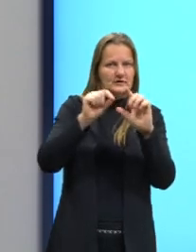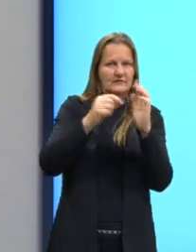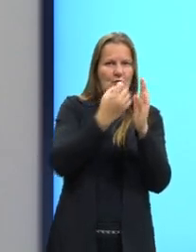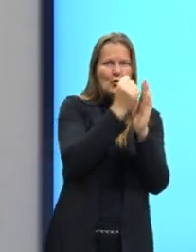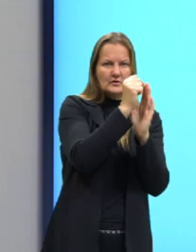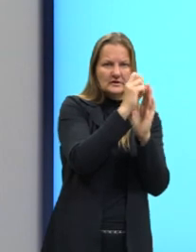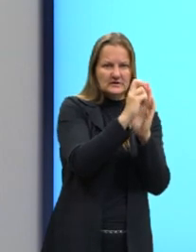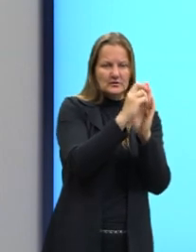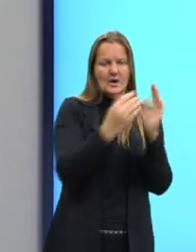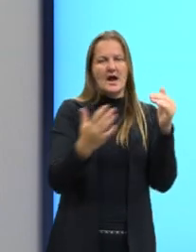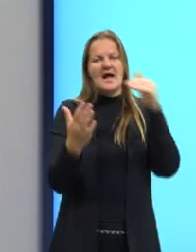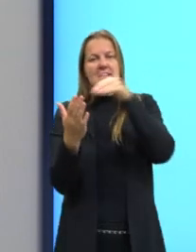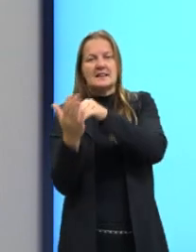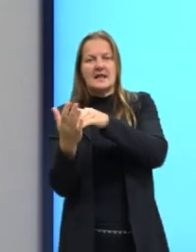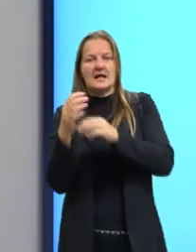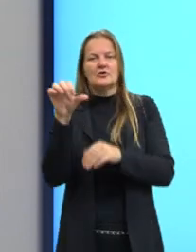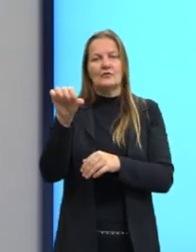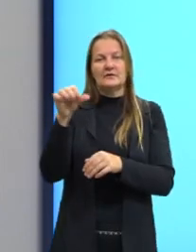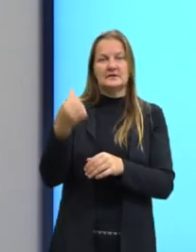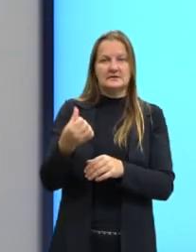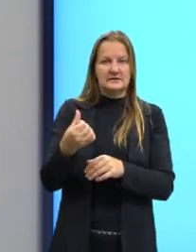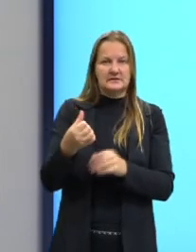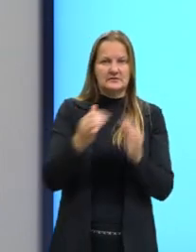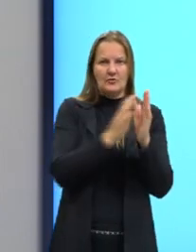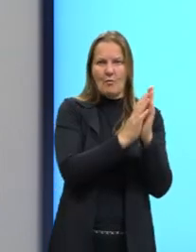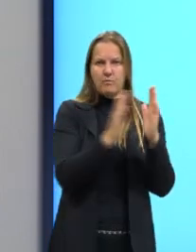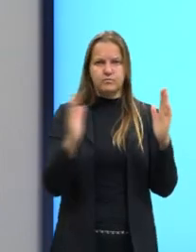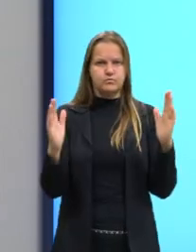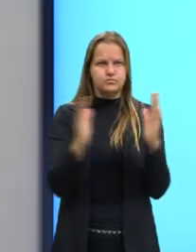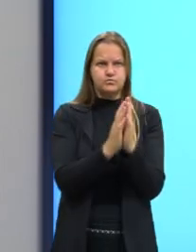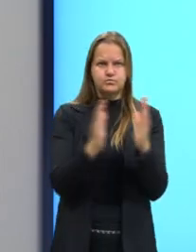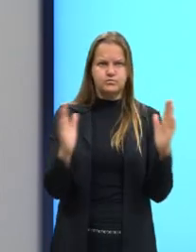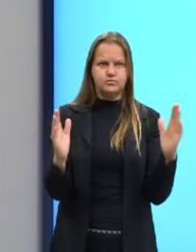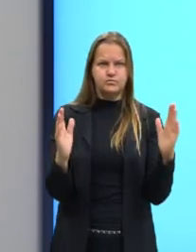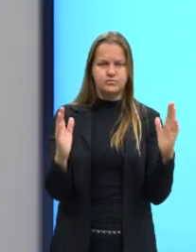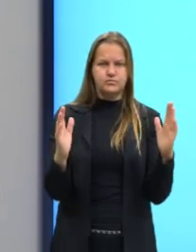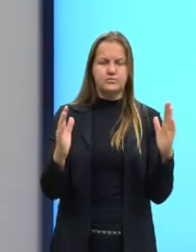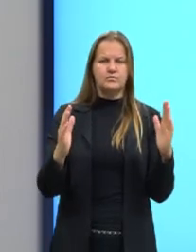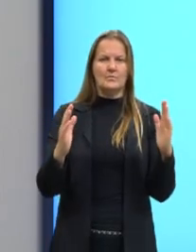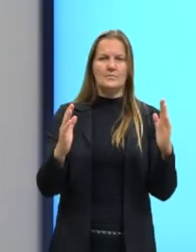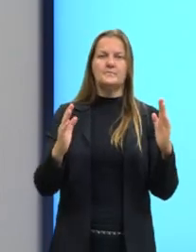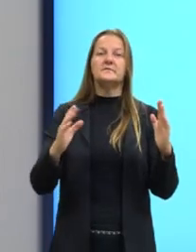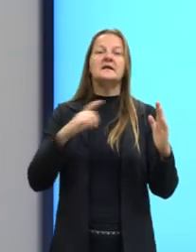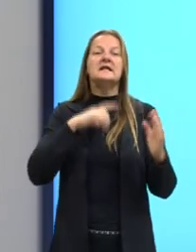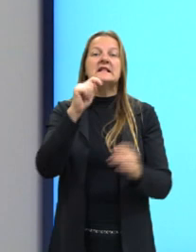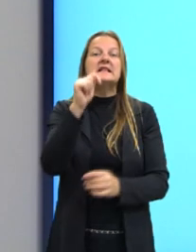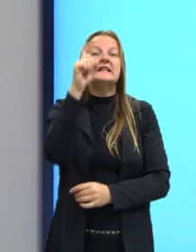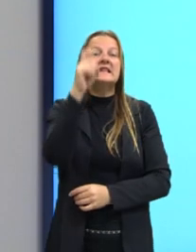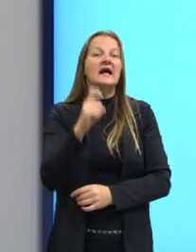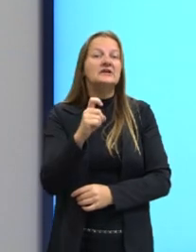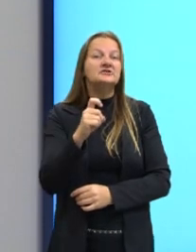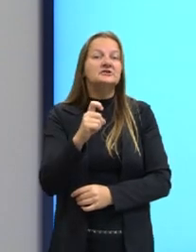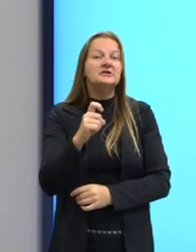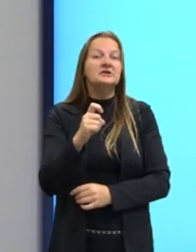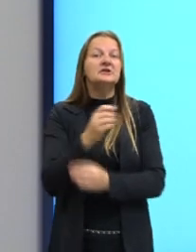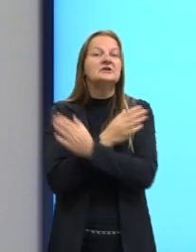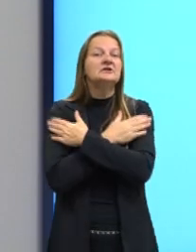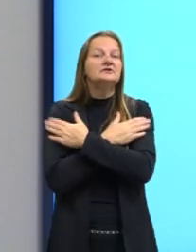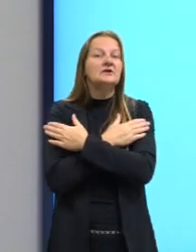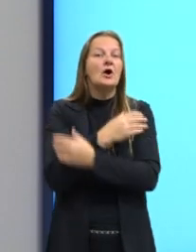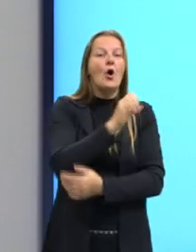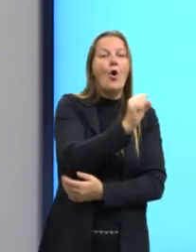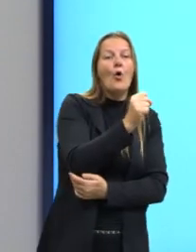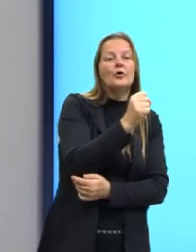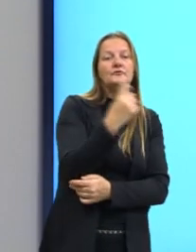85 a 96 no período de 85 96 a taxa de desemprego esteve